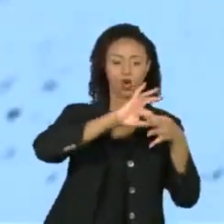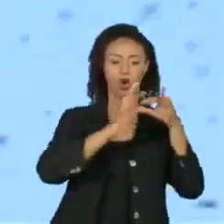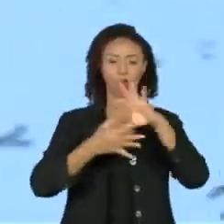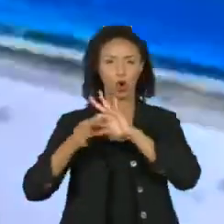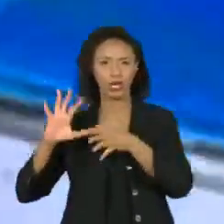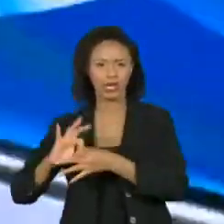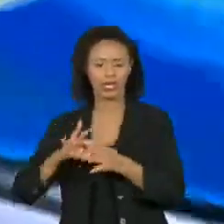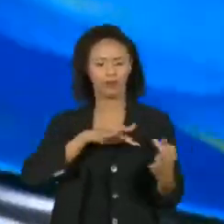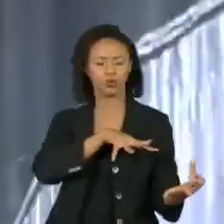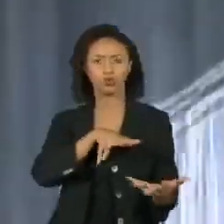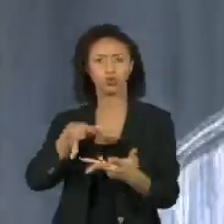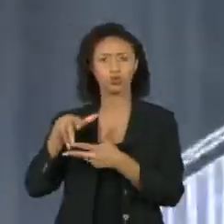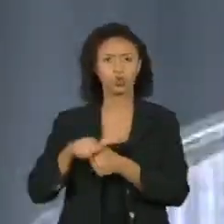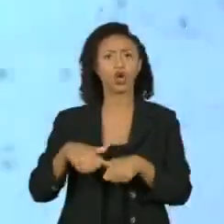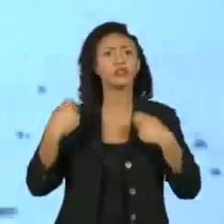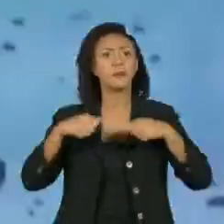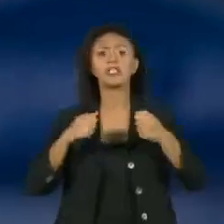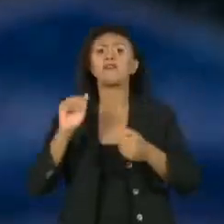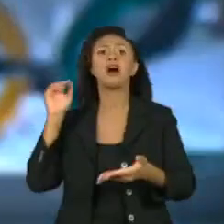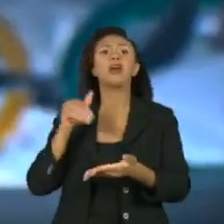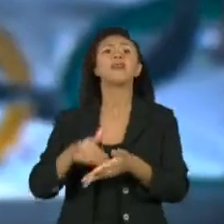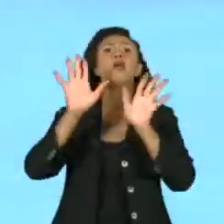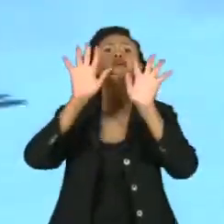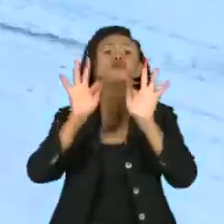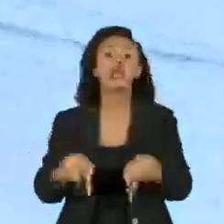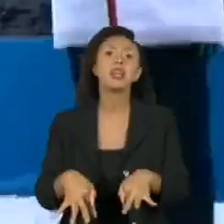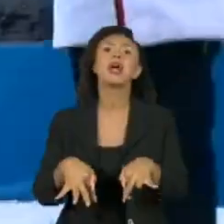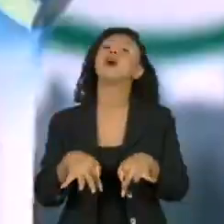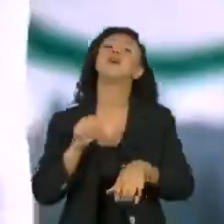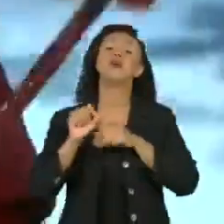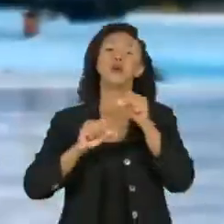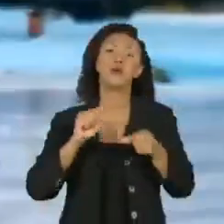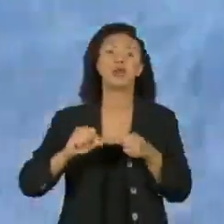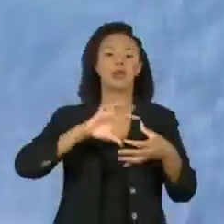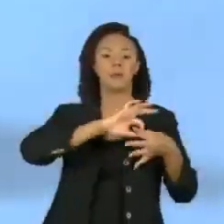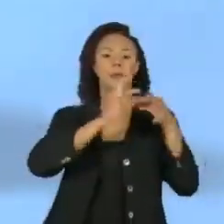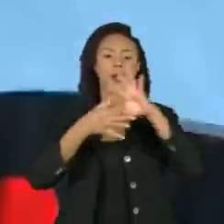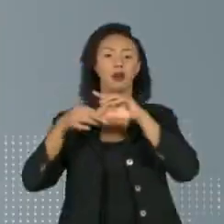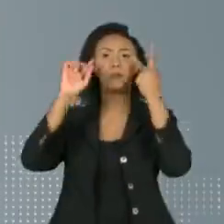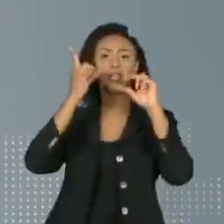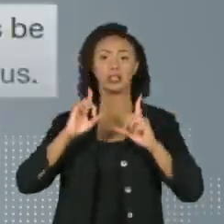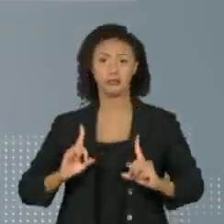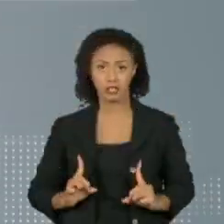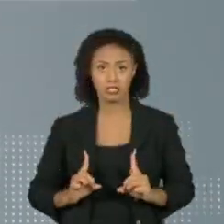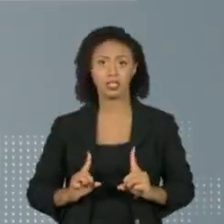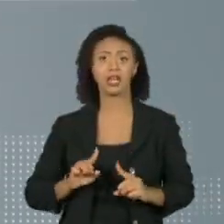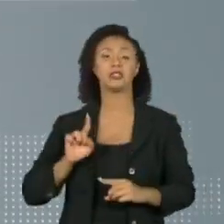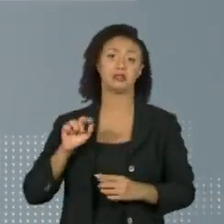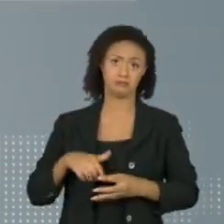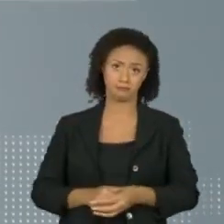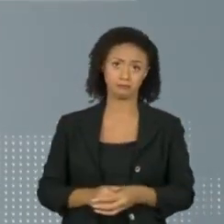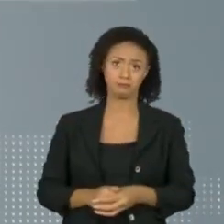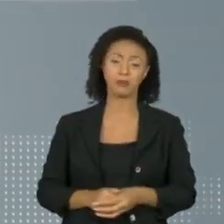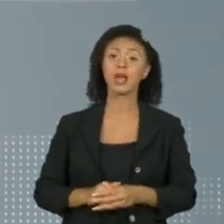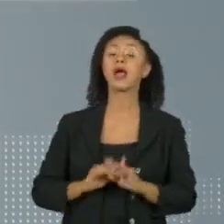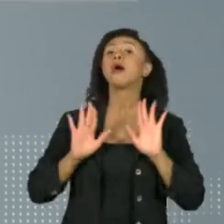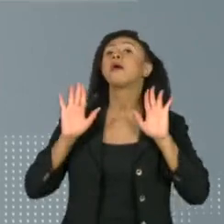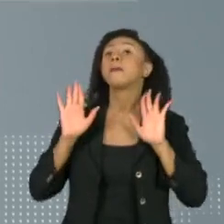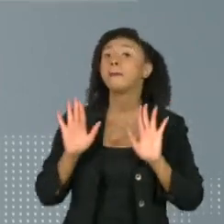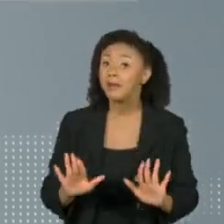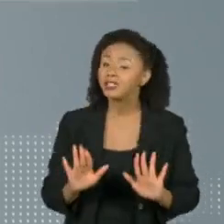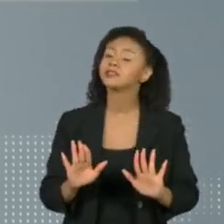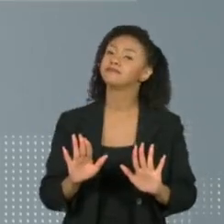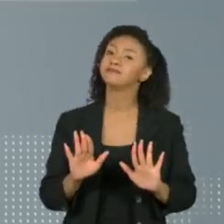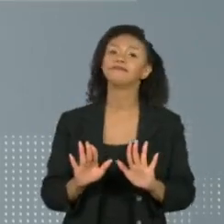respeitado até o fim da paraolimpíada de inverno de Pequim no dia 13 deste mês por isso Nenhum atleta